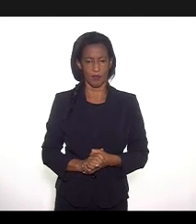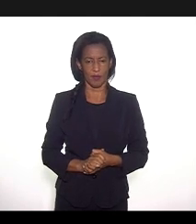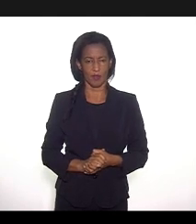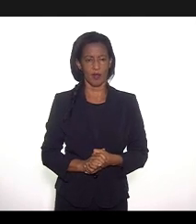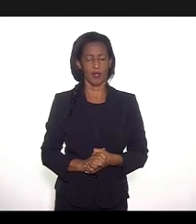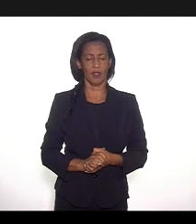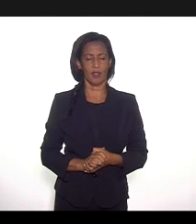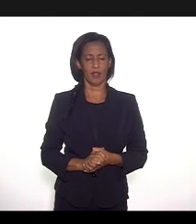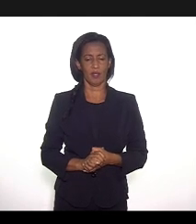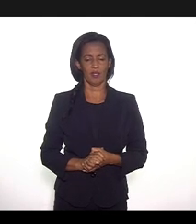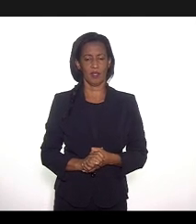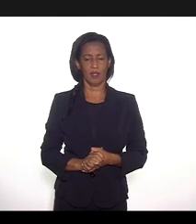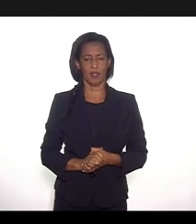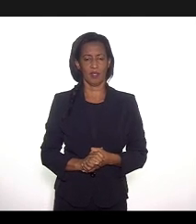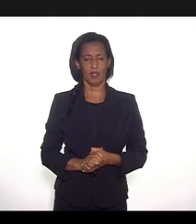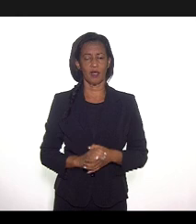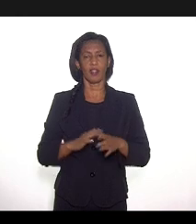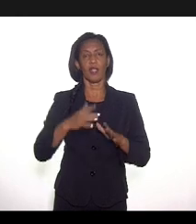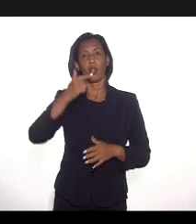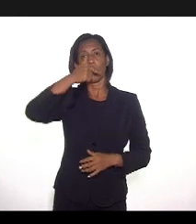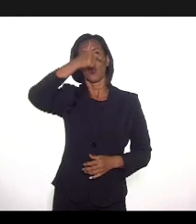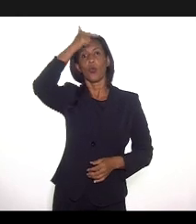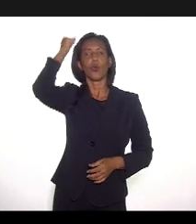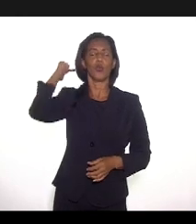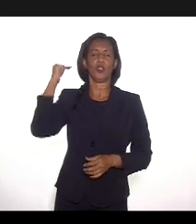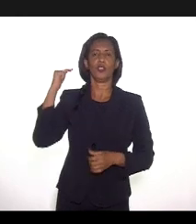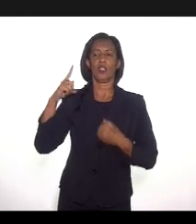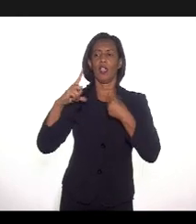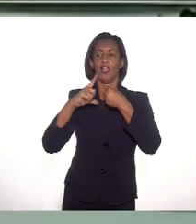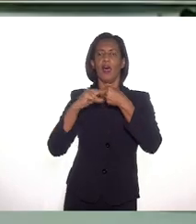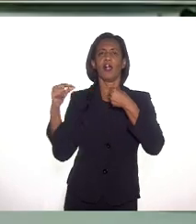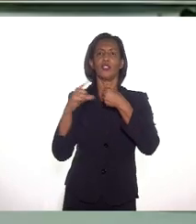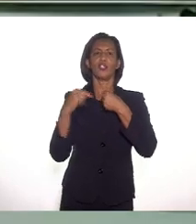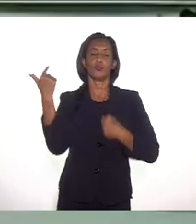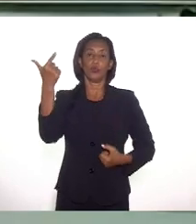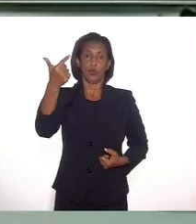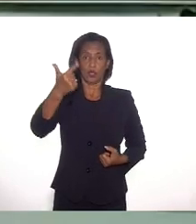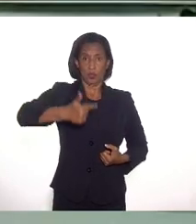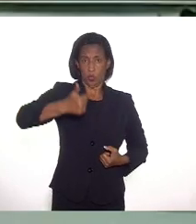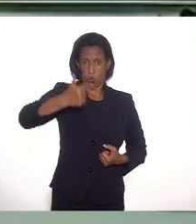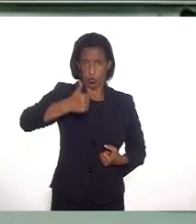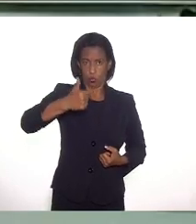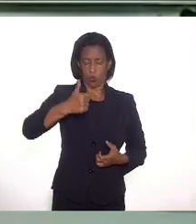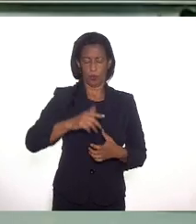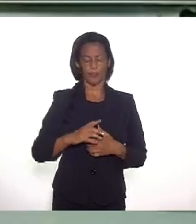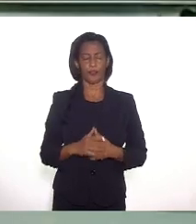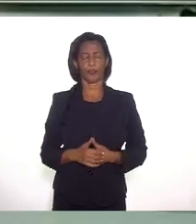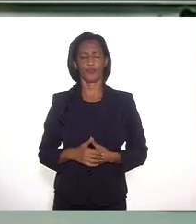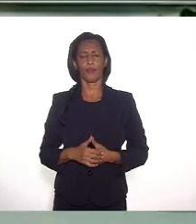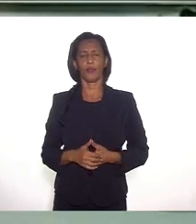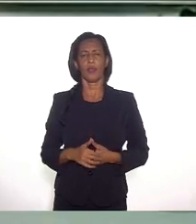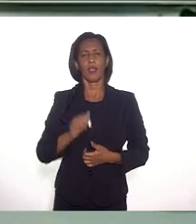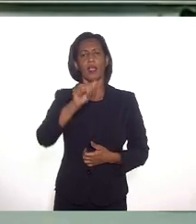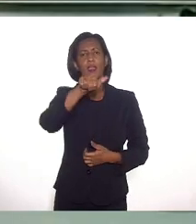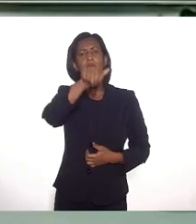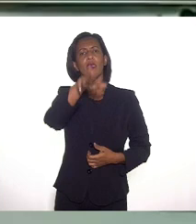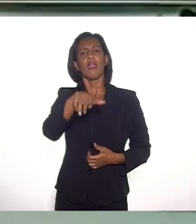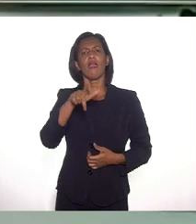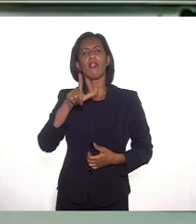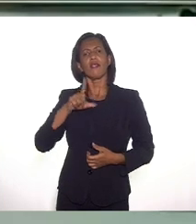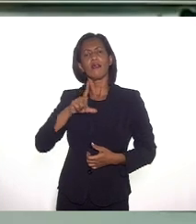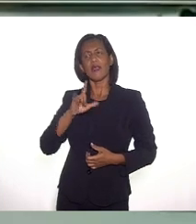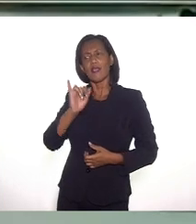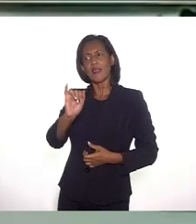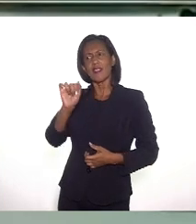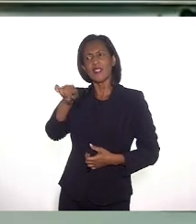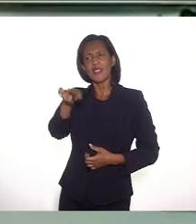Márcio Pacheco. Em relação ao artigo 2º, quem tem isenção não tem que ter restituição de